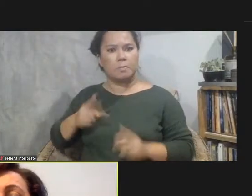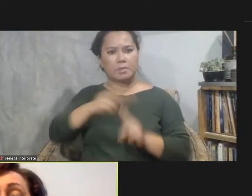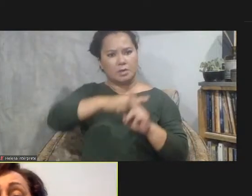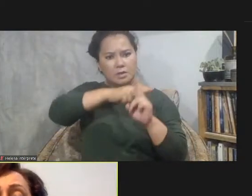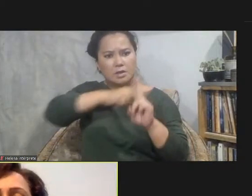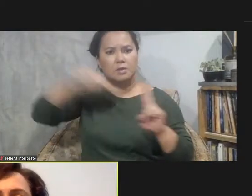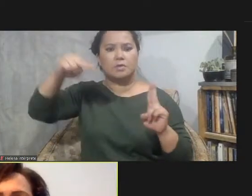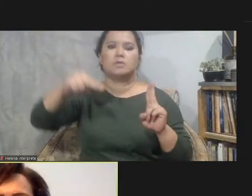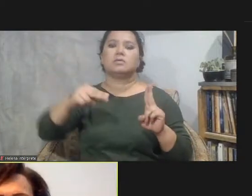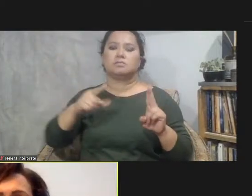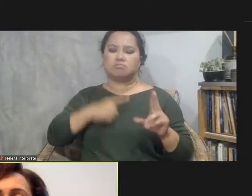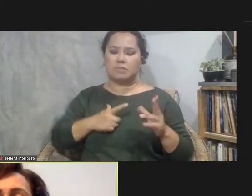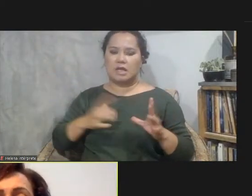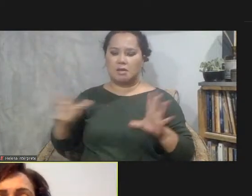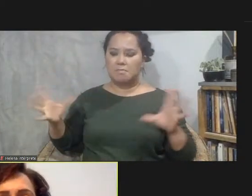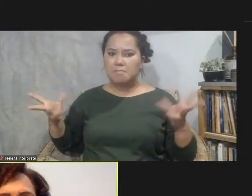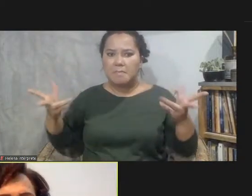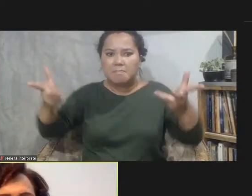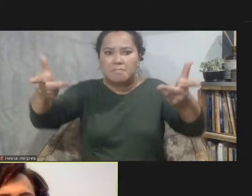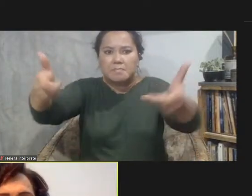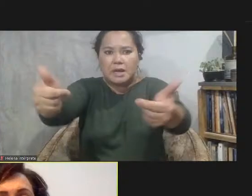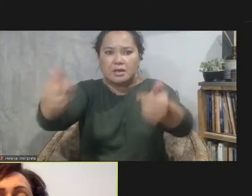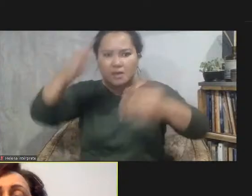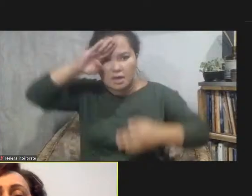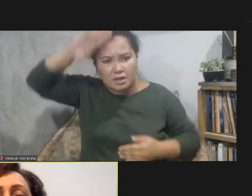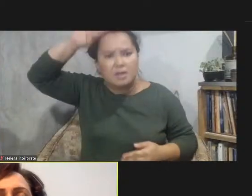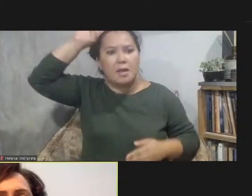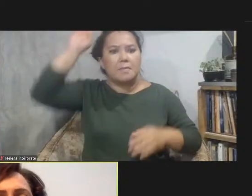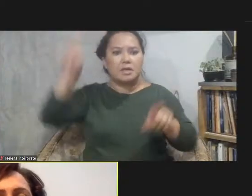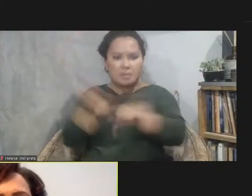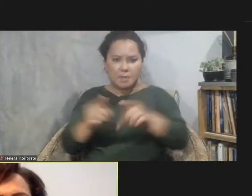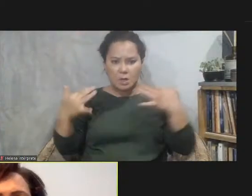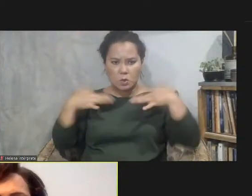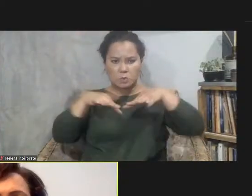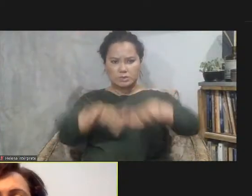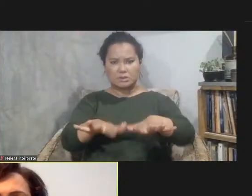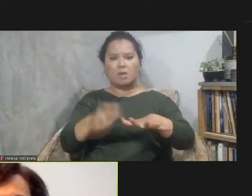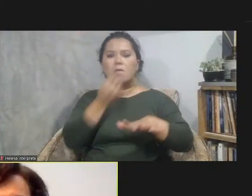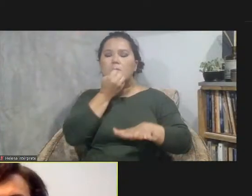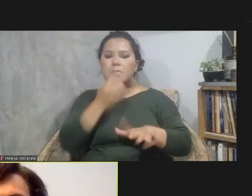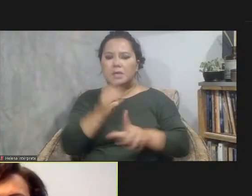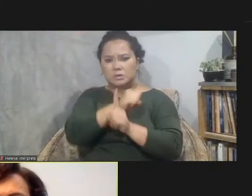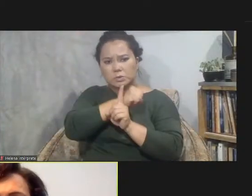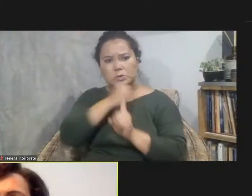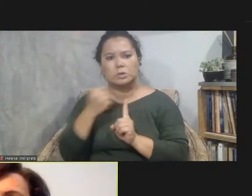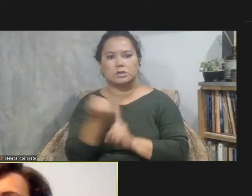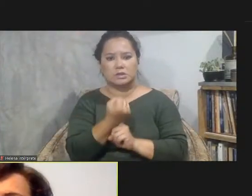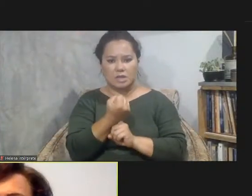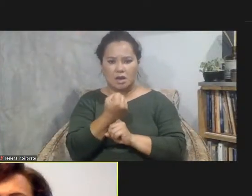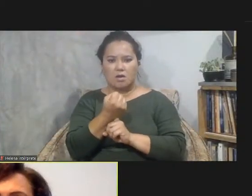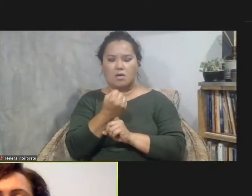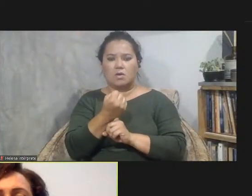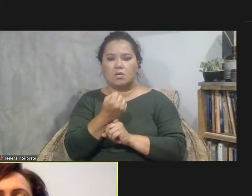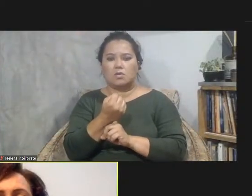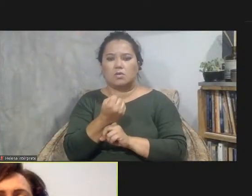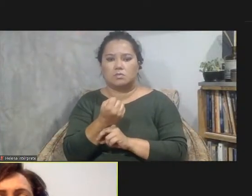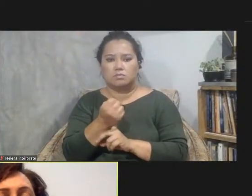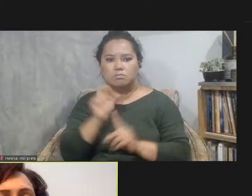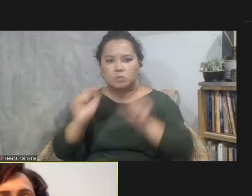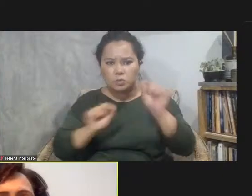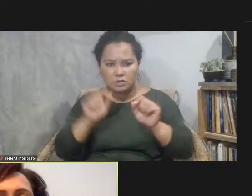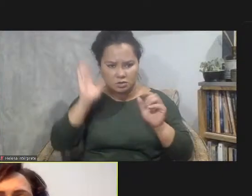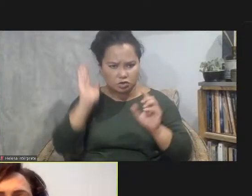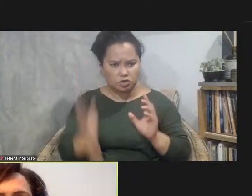da educação como direito, como bem social, conforme consignado em Córdoba. E não tenho dúvidas,